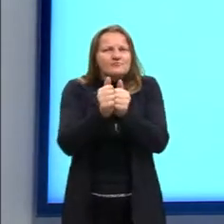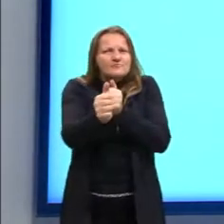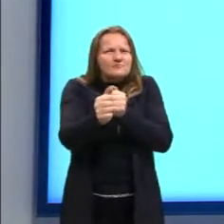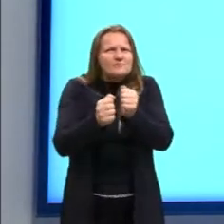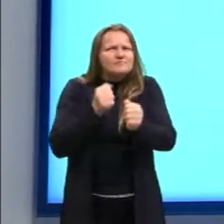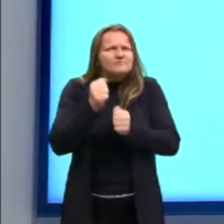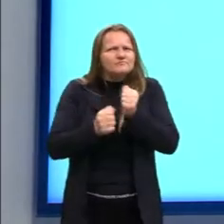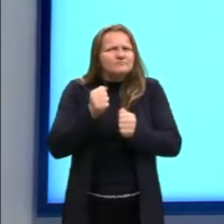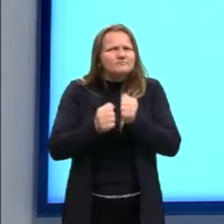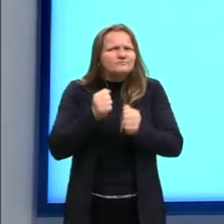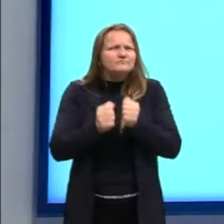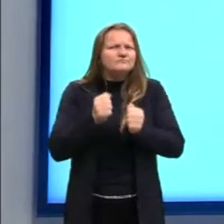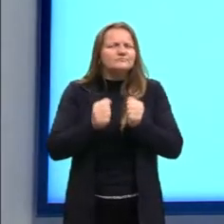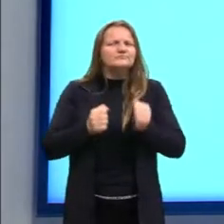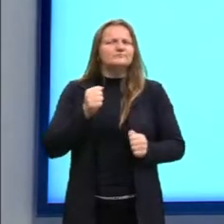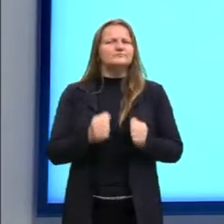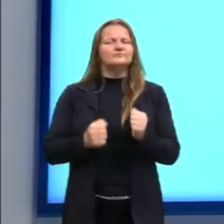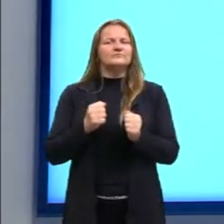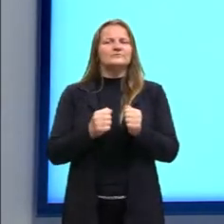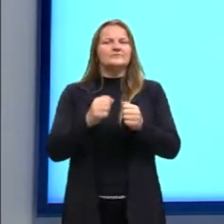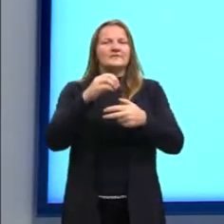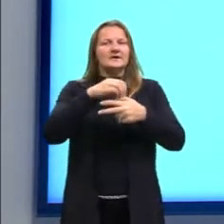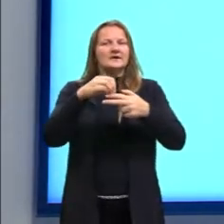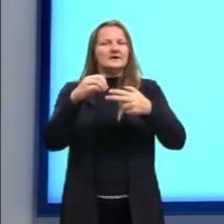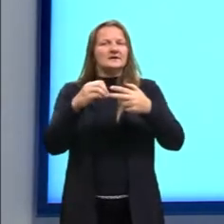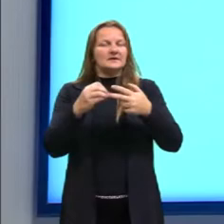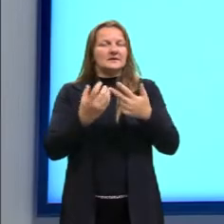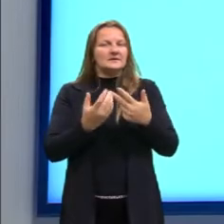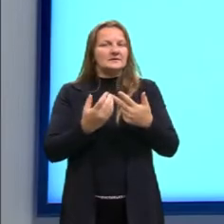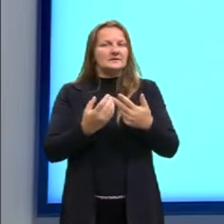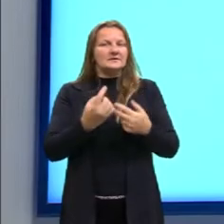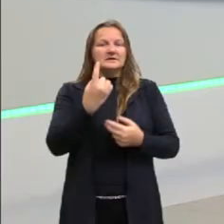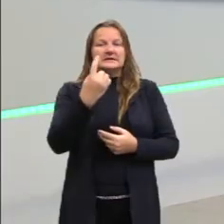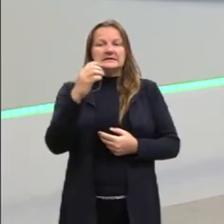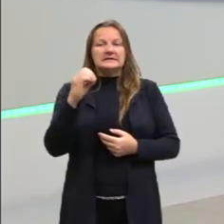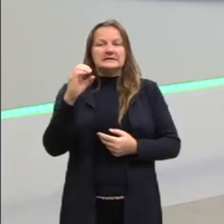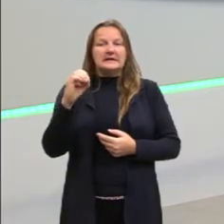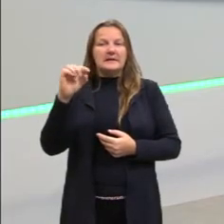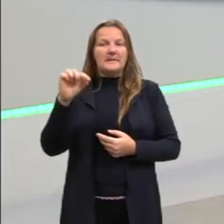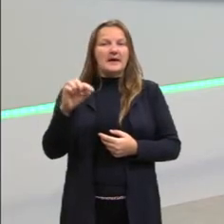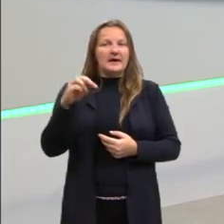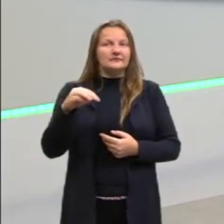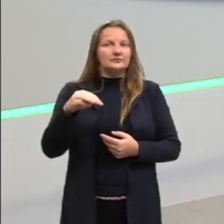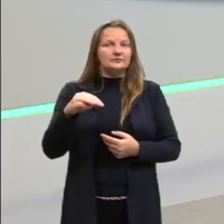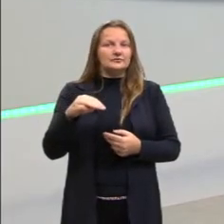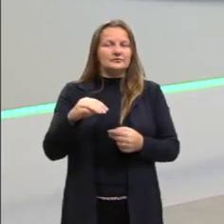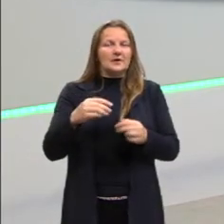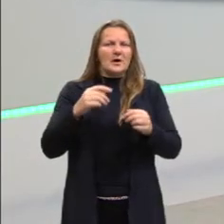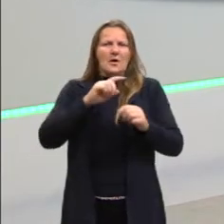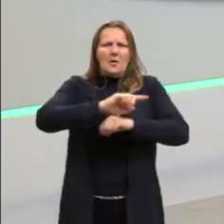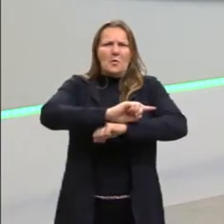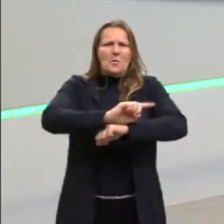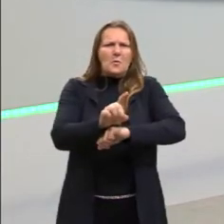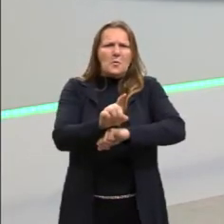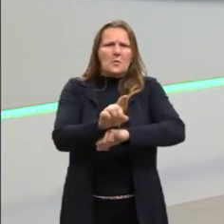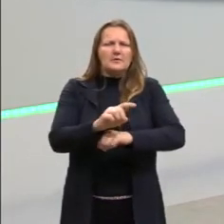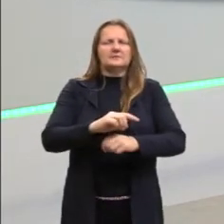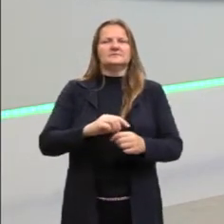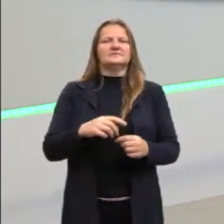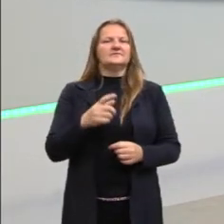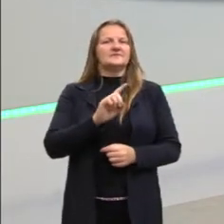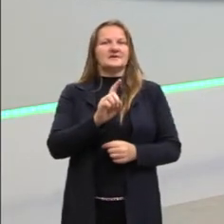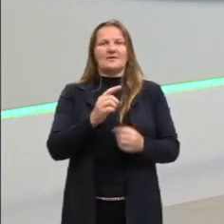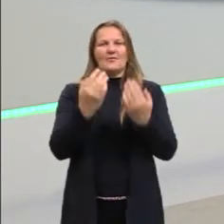início, a gente não pode dizer que o Enem seja, por exemplo, 100 metros, né? Que é aquela corrida de velocidade. A gente